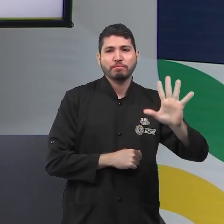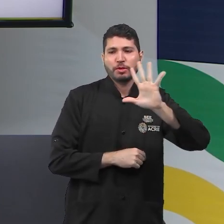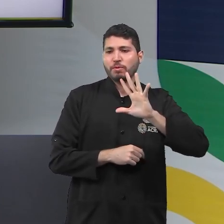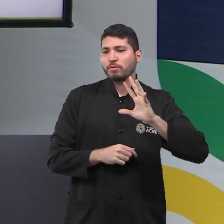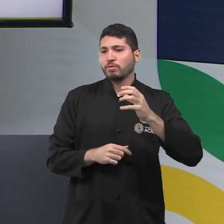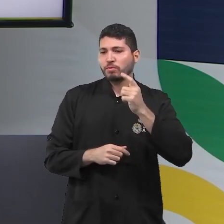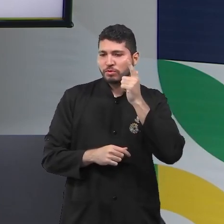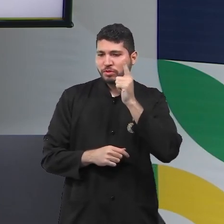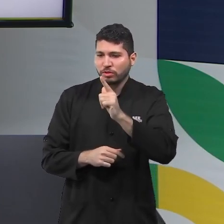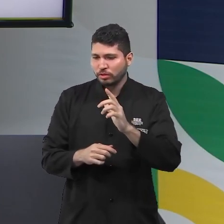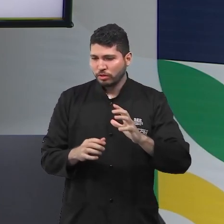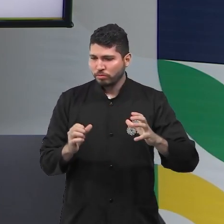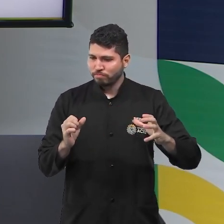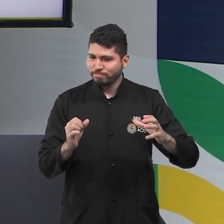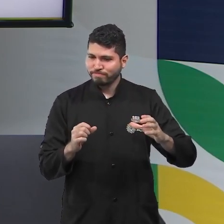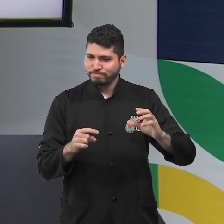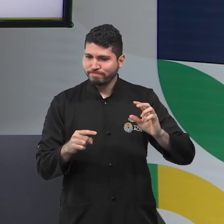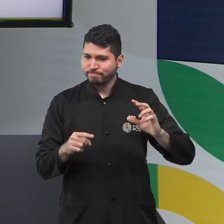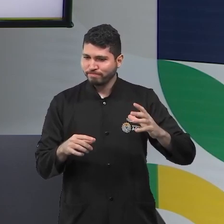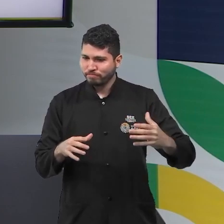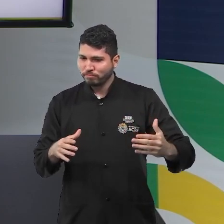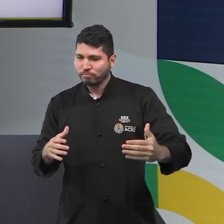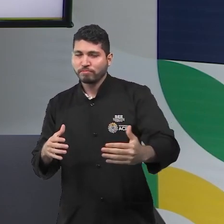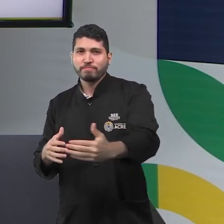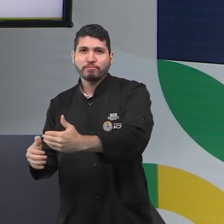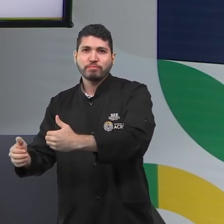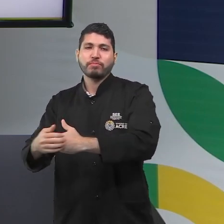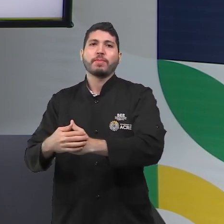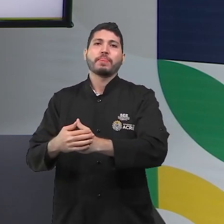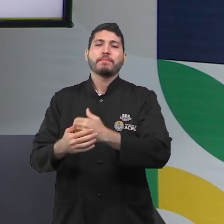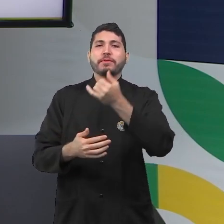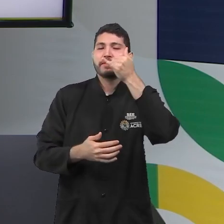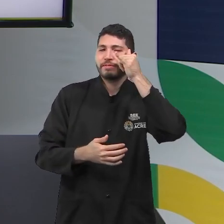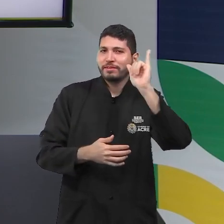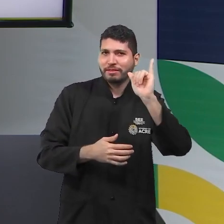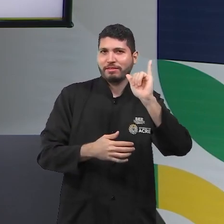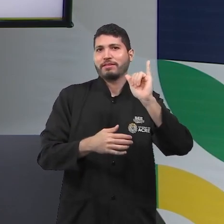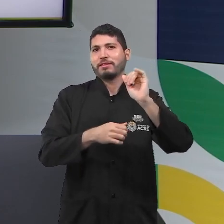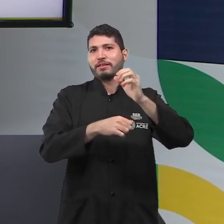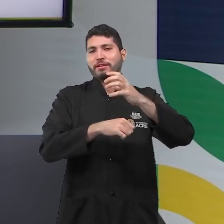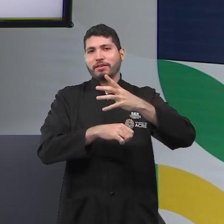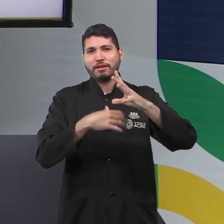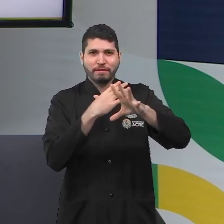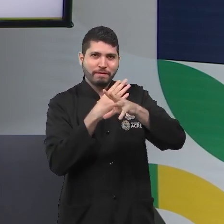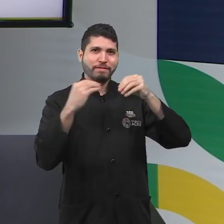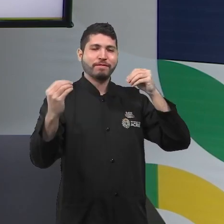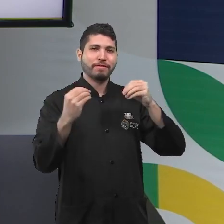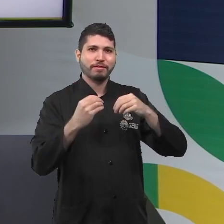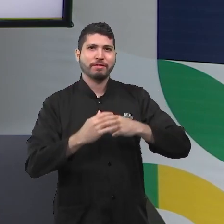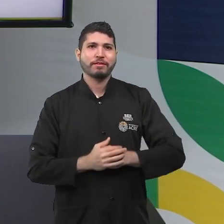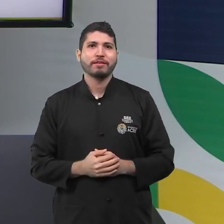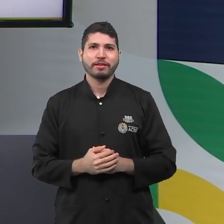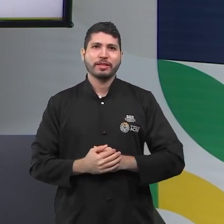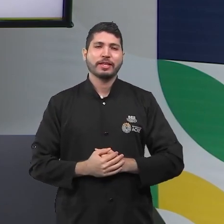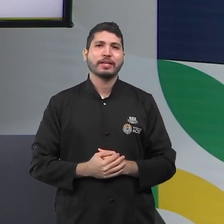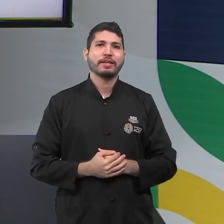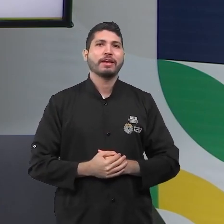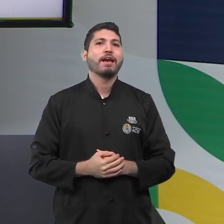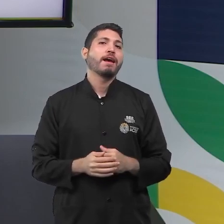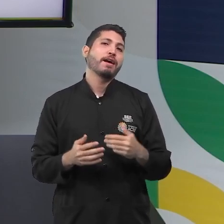modo, foi preciso ir a outro continente, no caso ao continente africano, para